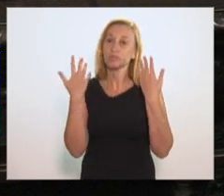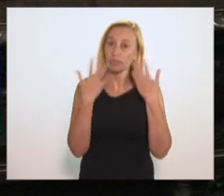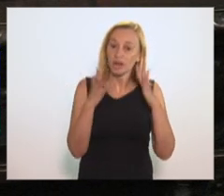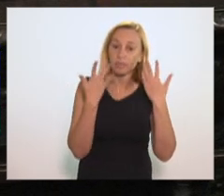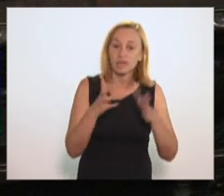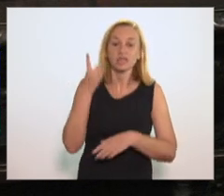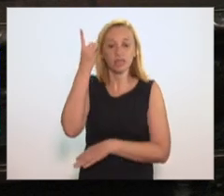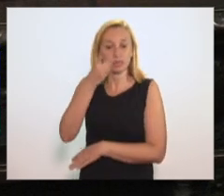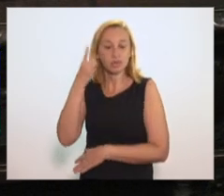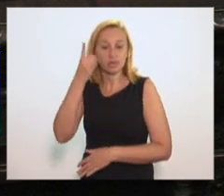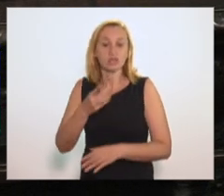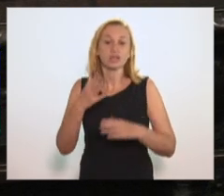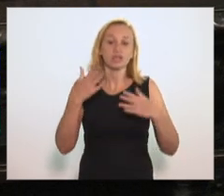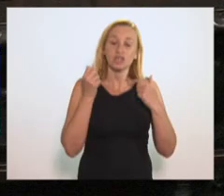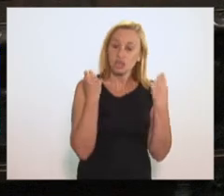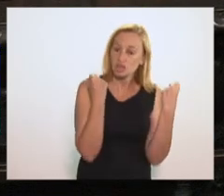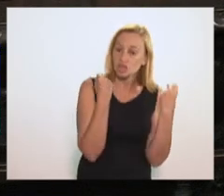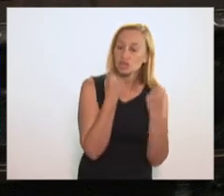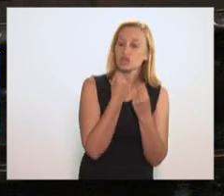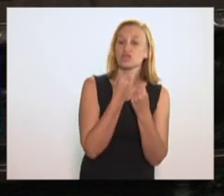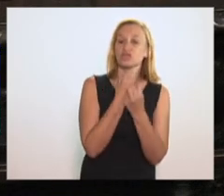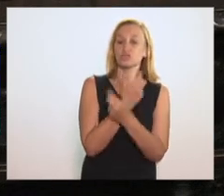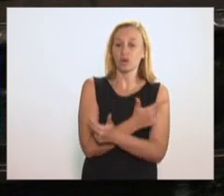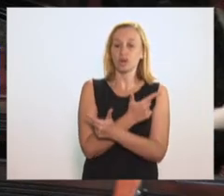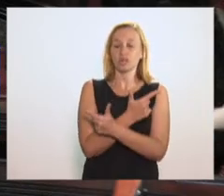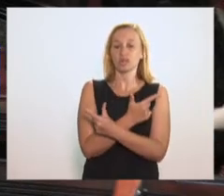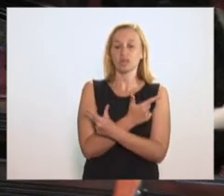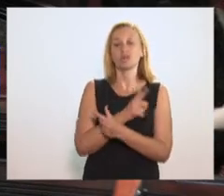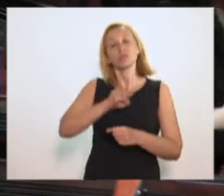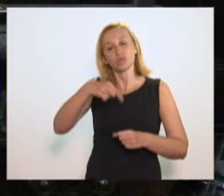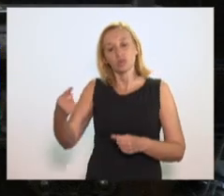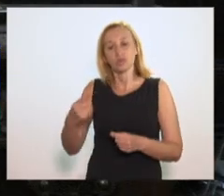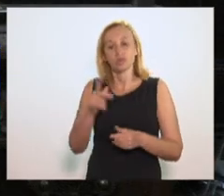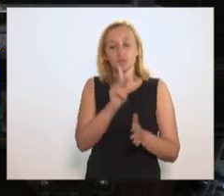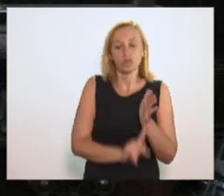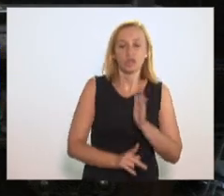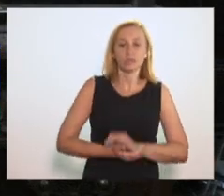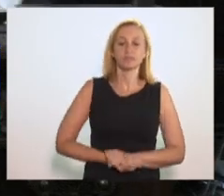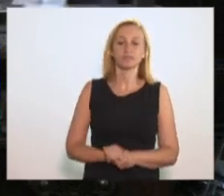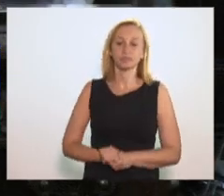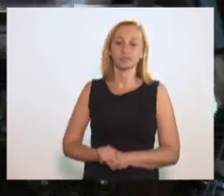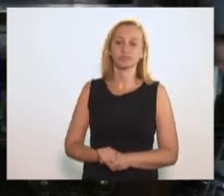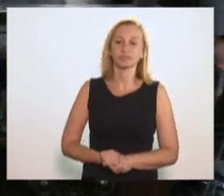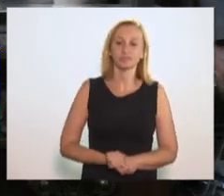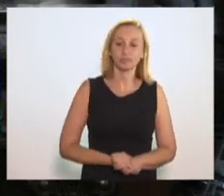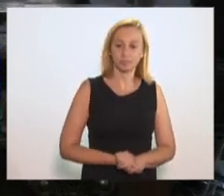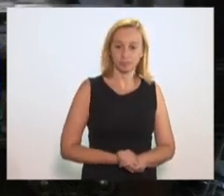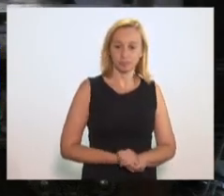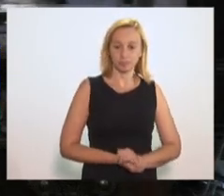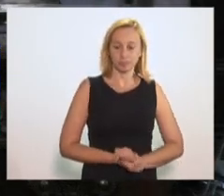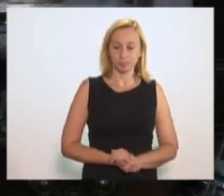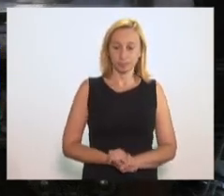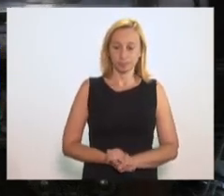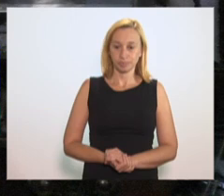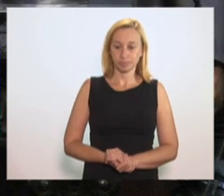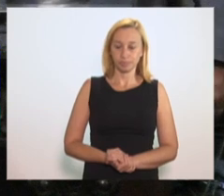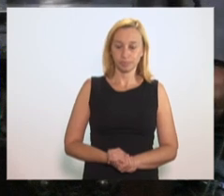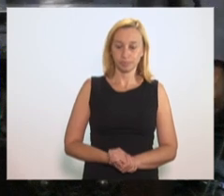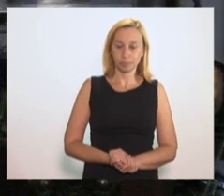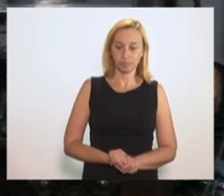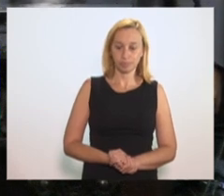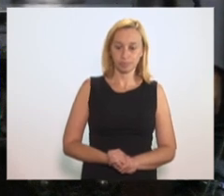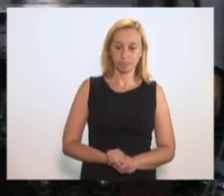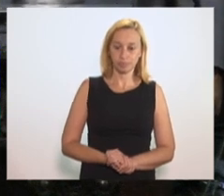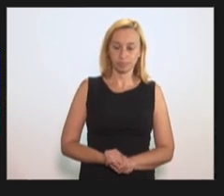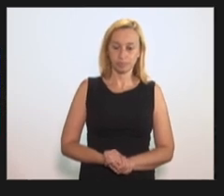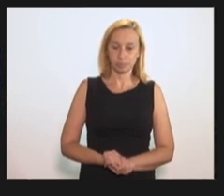e sucesso nos próximos projetos deputada Mônica e eu pediria que pudéssemos ser o mais breve possível